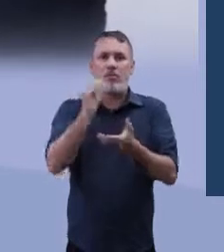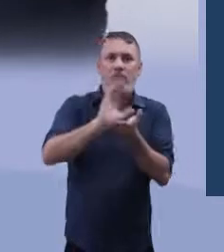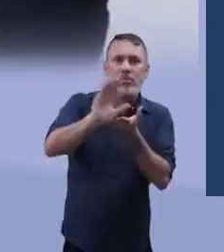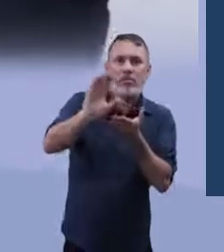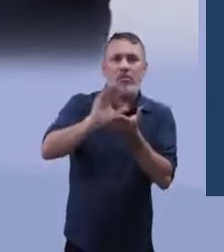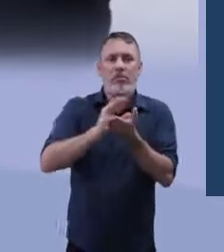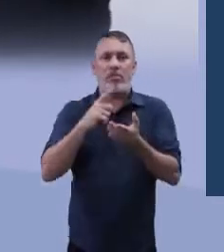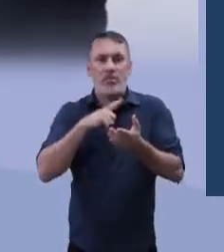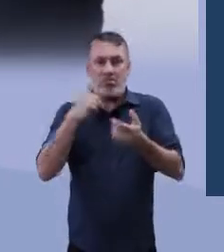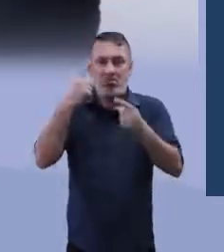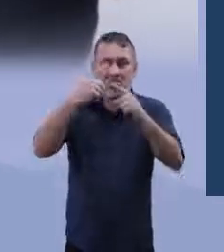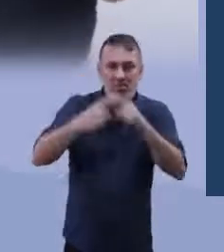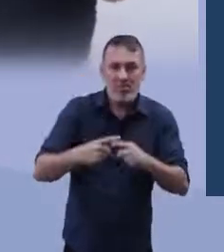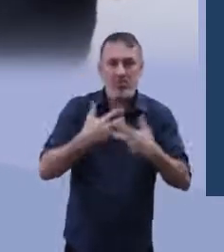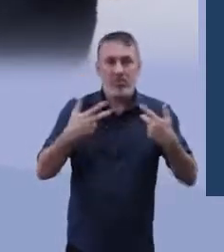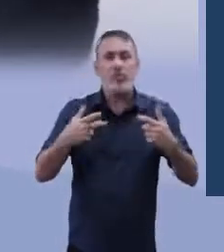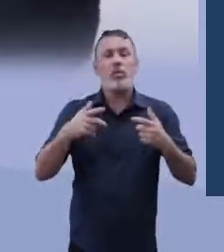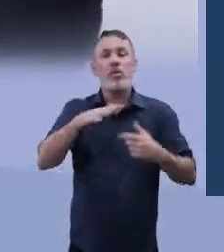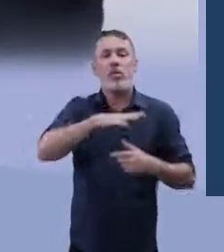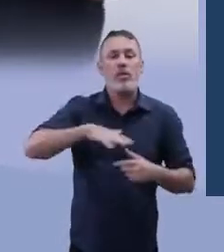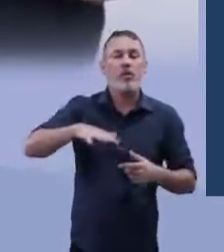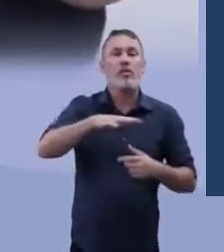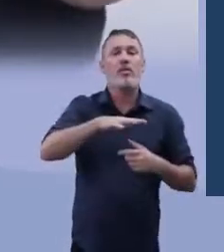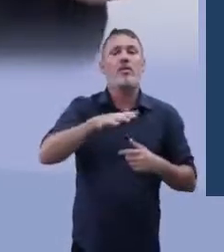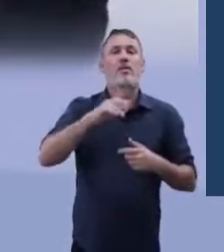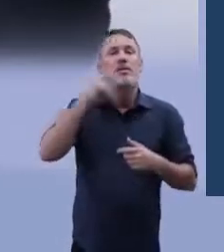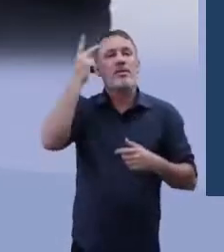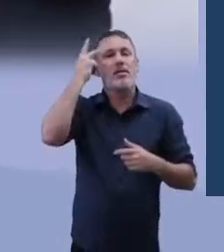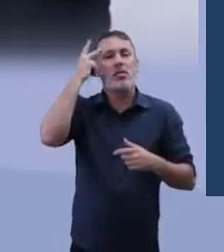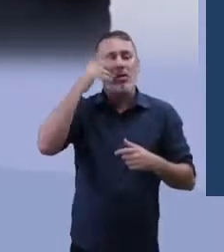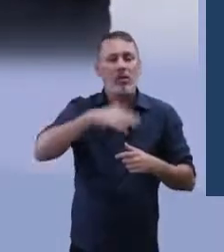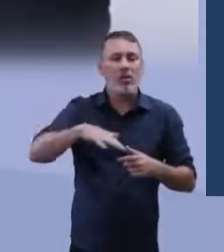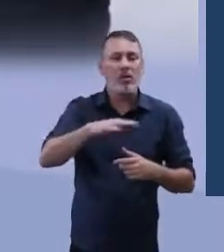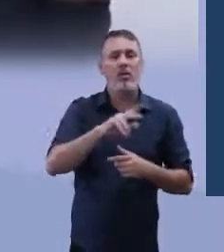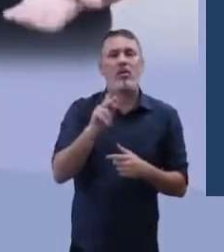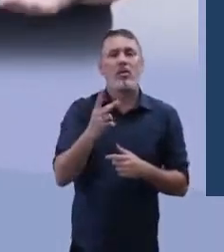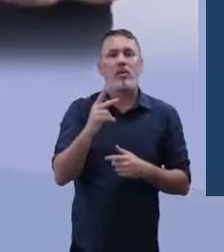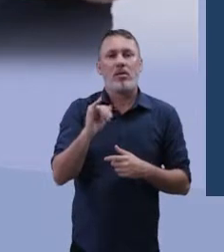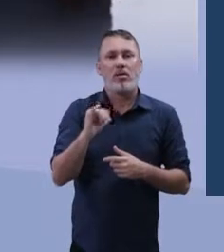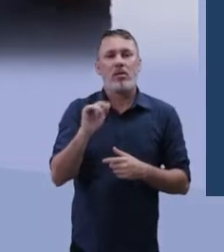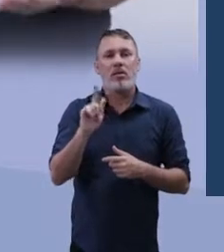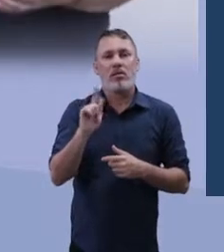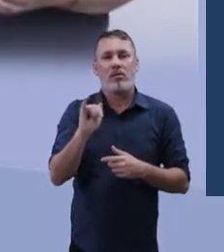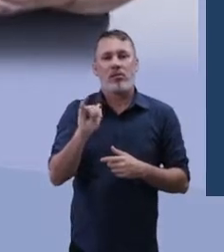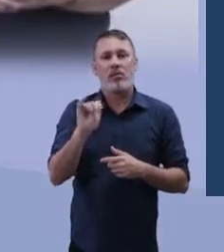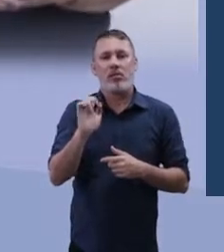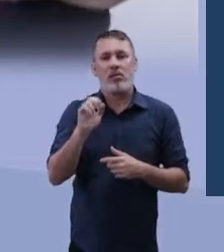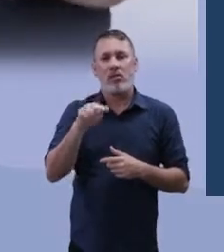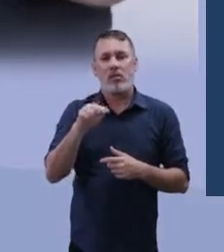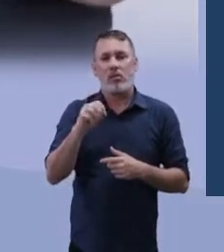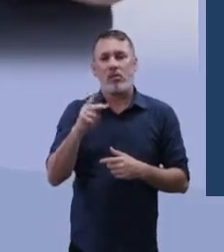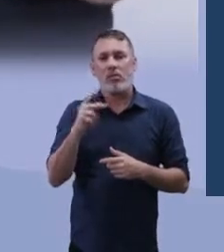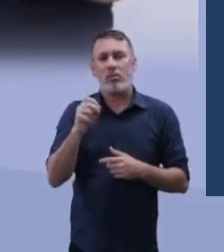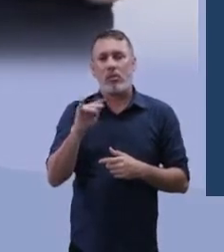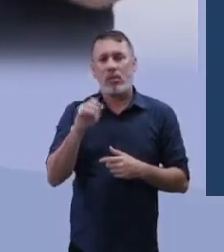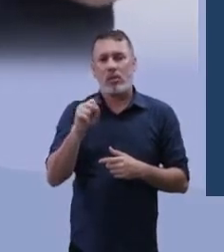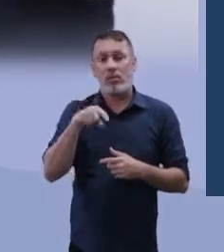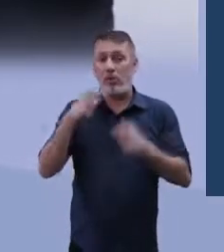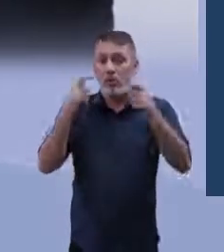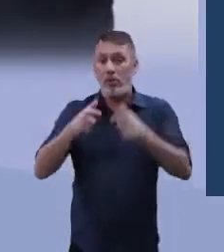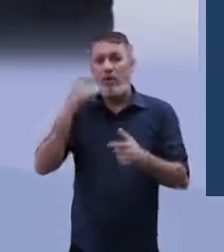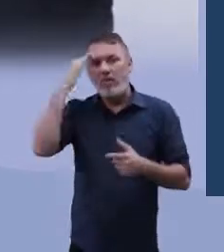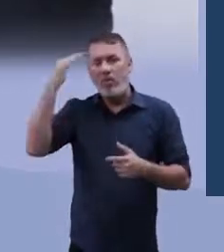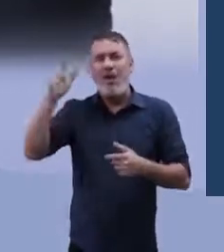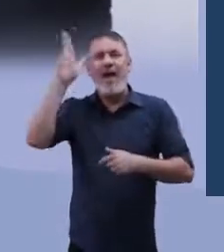onde as pessoas faziam na hípica suas apostas e assistiam às corridas de cavalo. Você